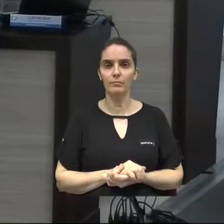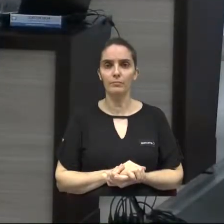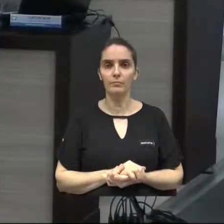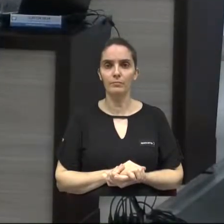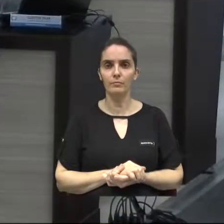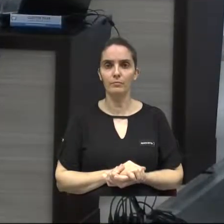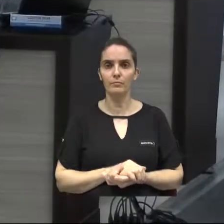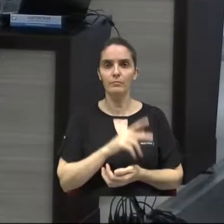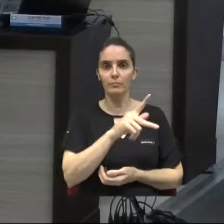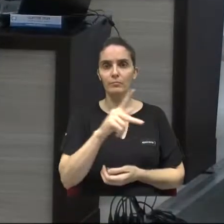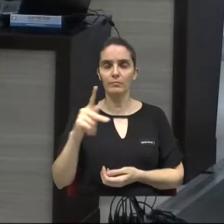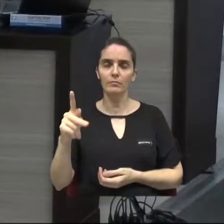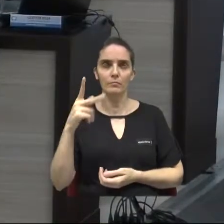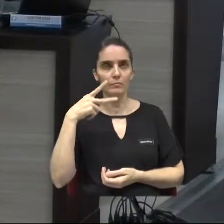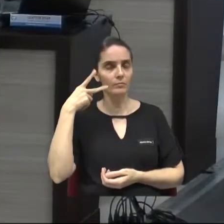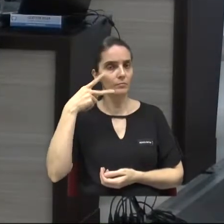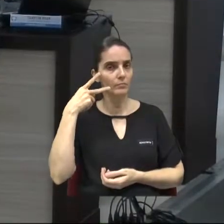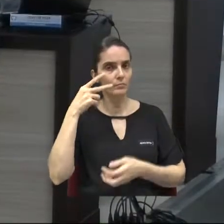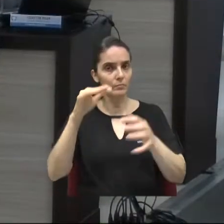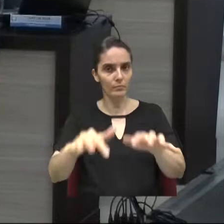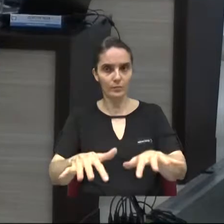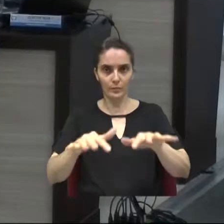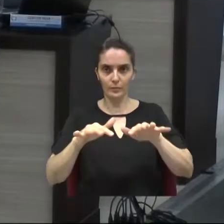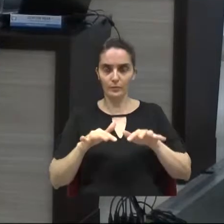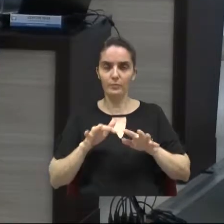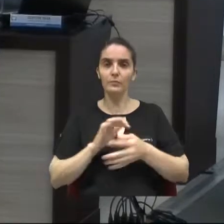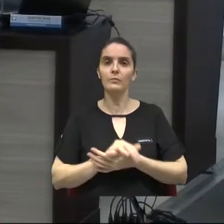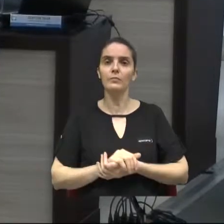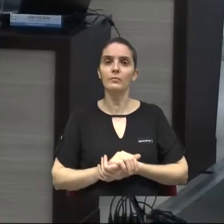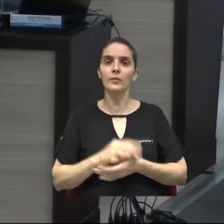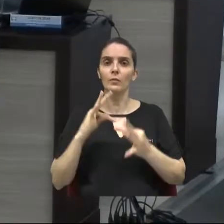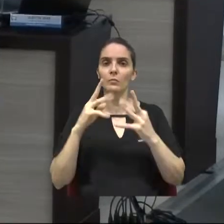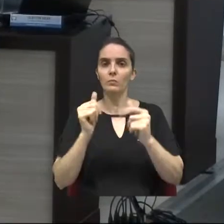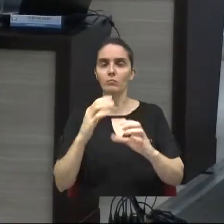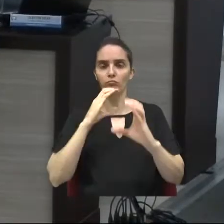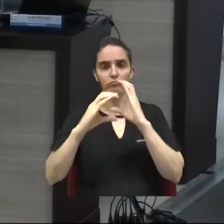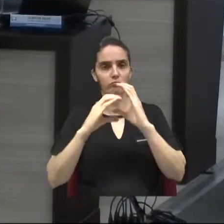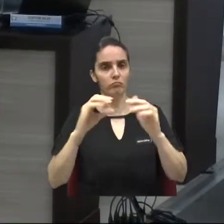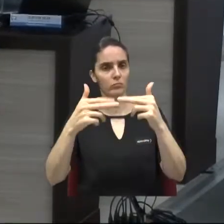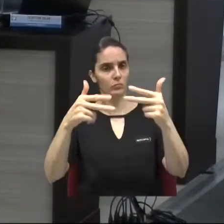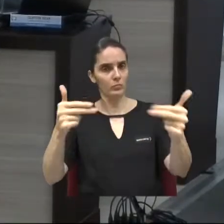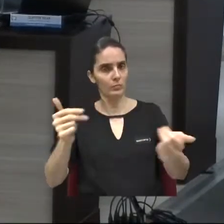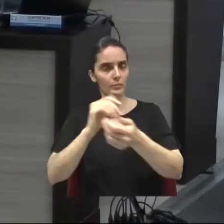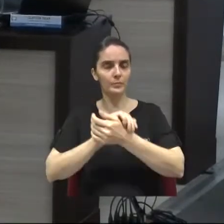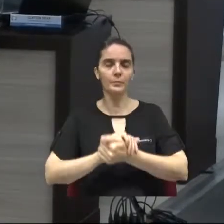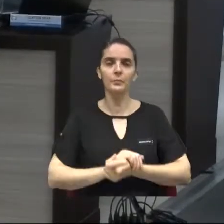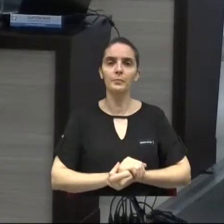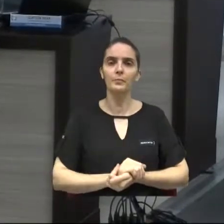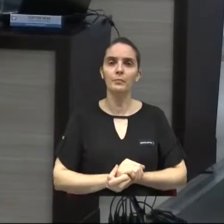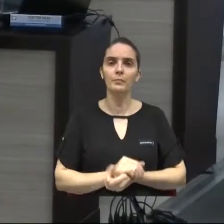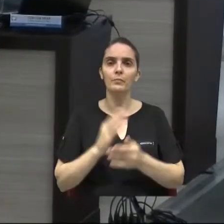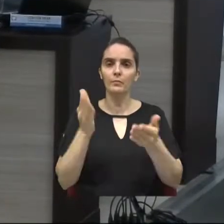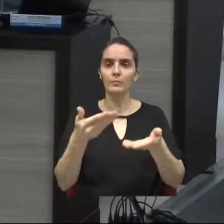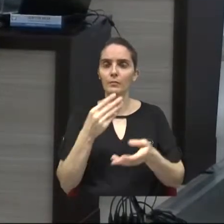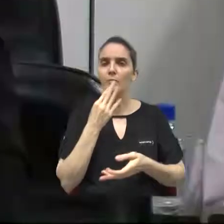Senhor presidente, nobres pares, público presente, público que nos acompanha pelos meios de comunicação, quero hoje